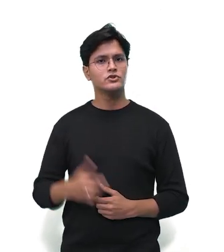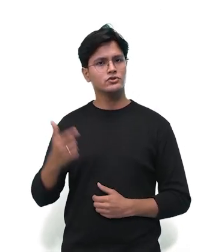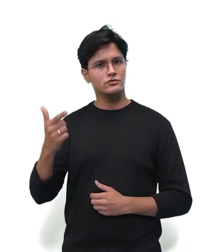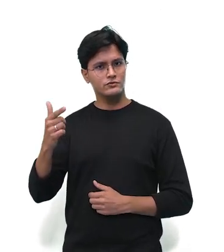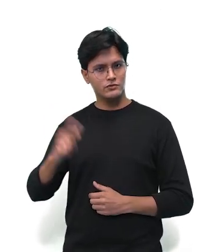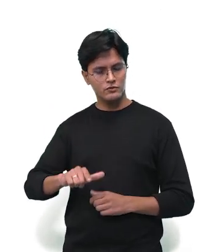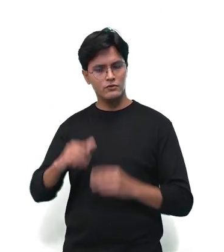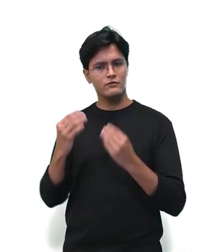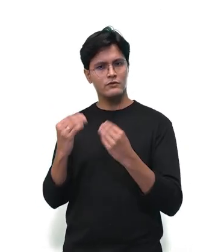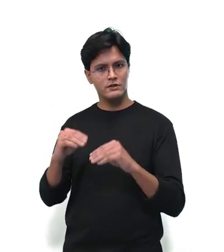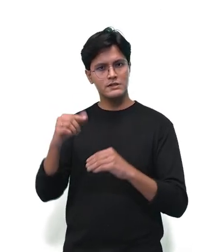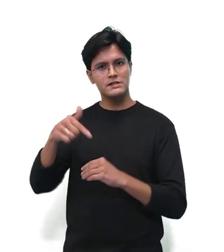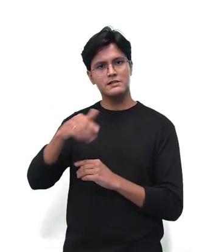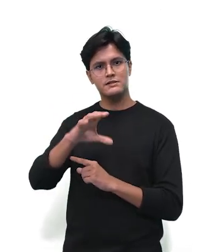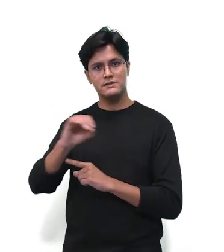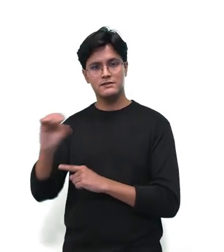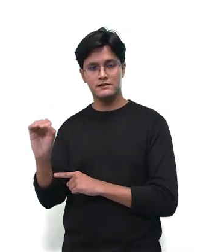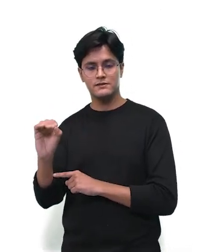700